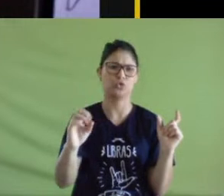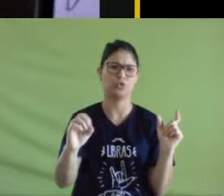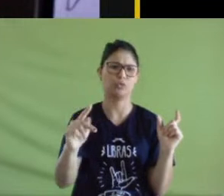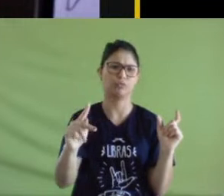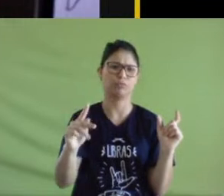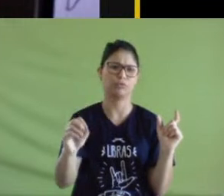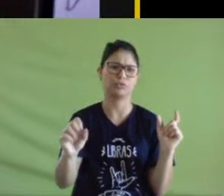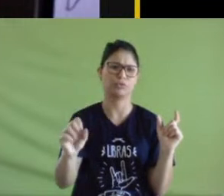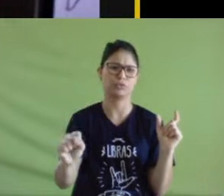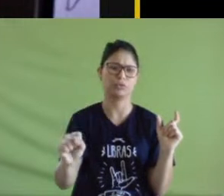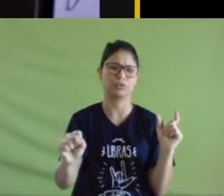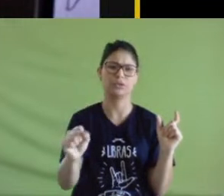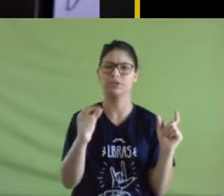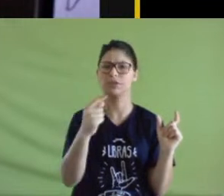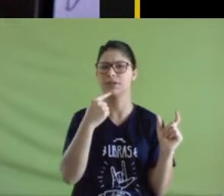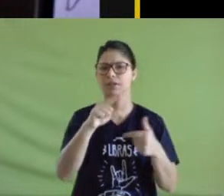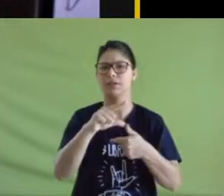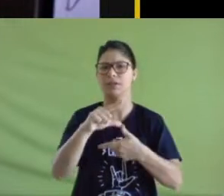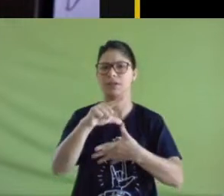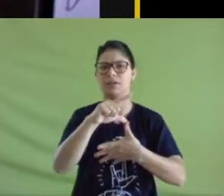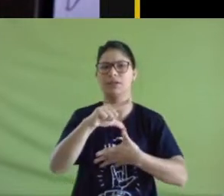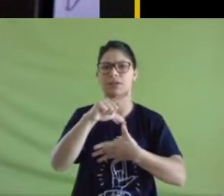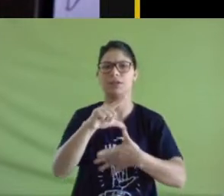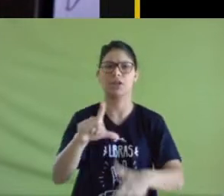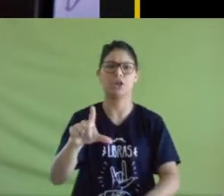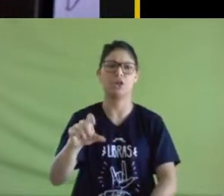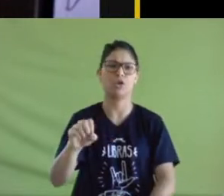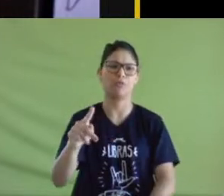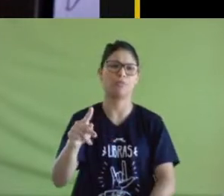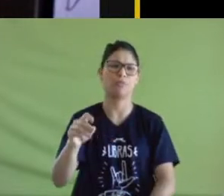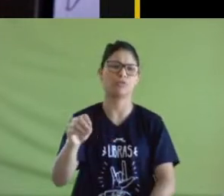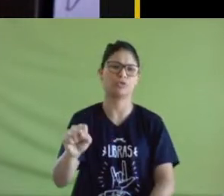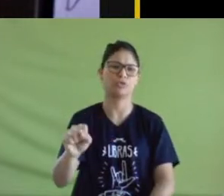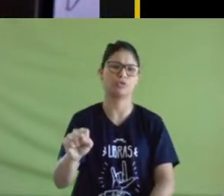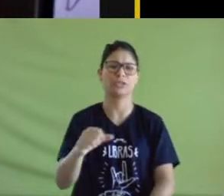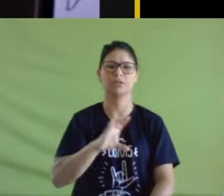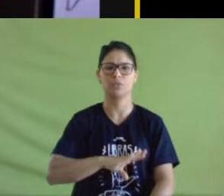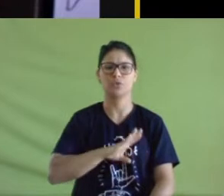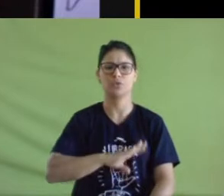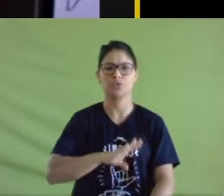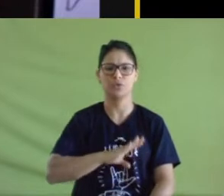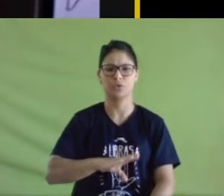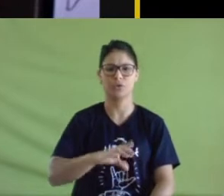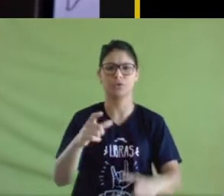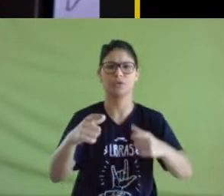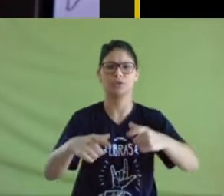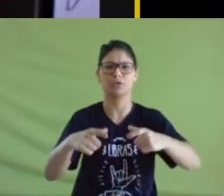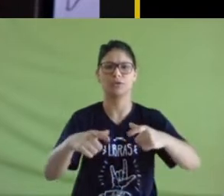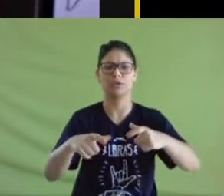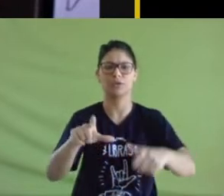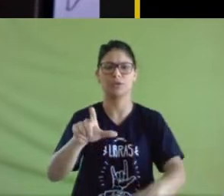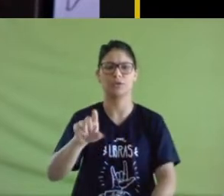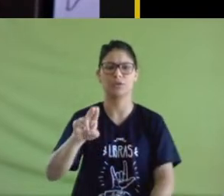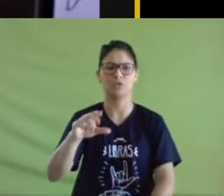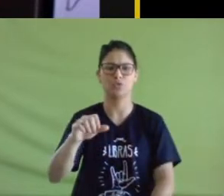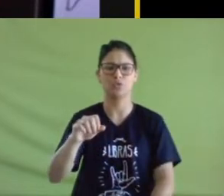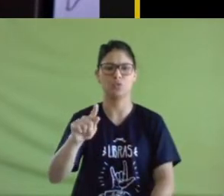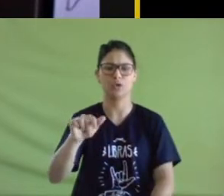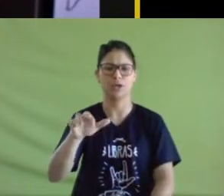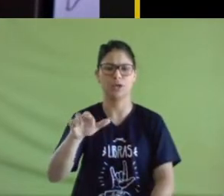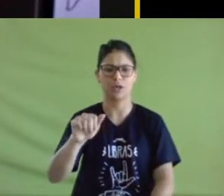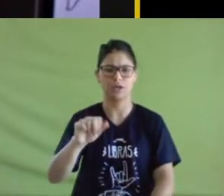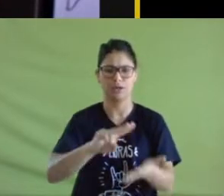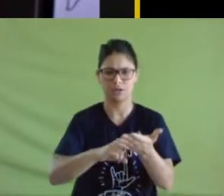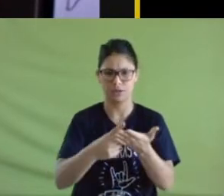o termo latino locus? Por que o termo português lugar, que traduz locus e que